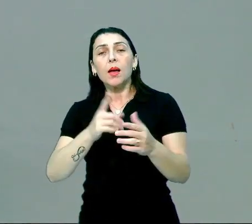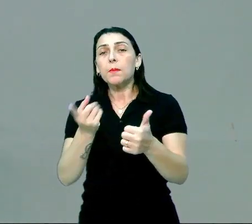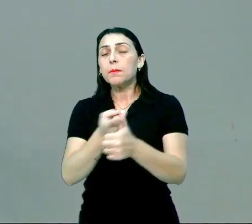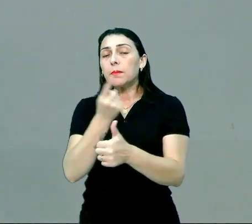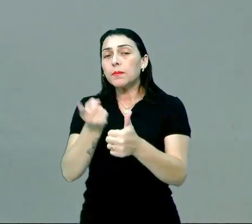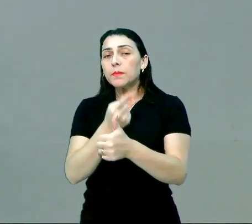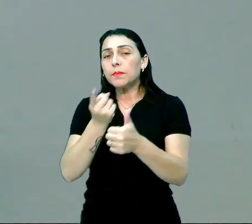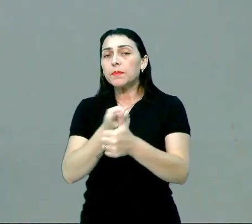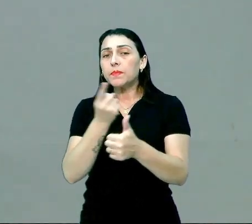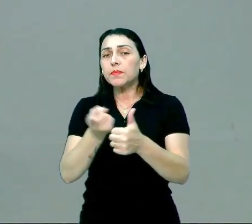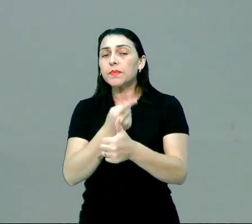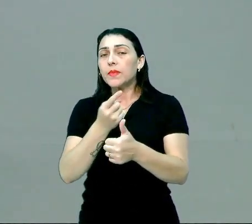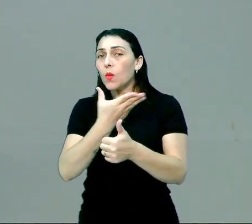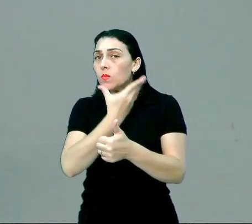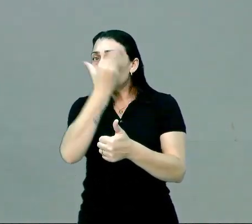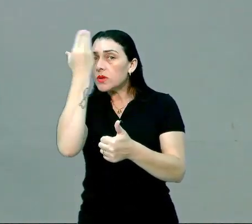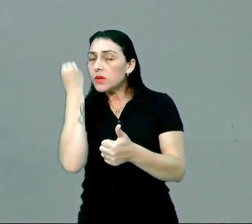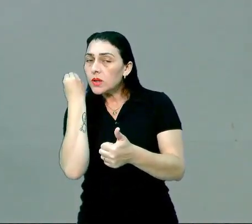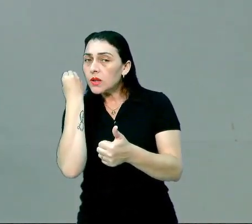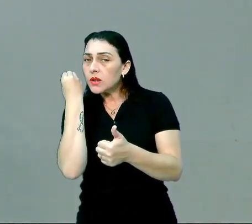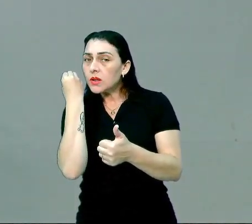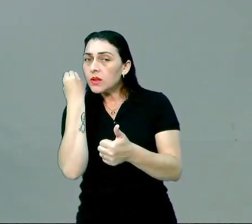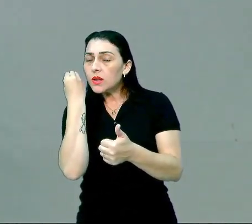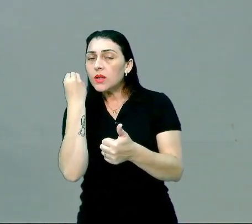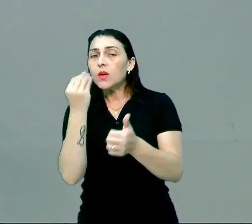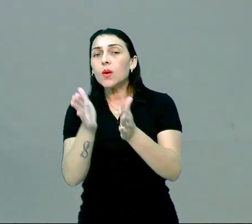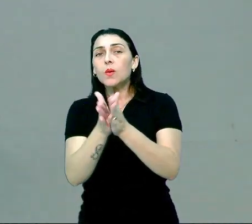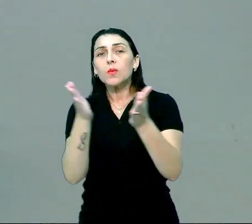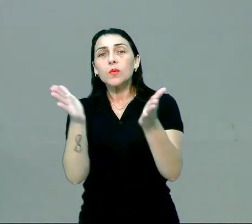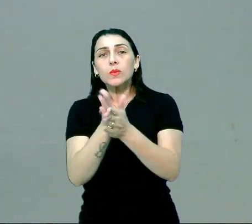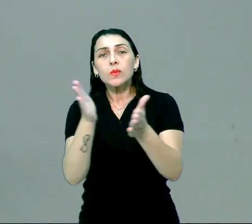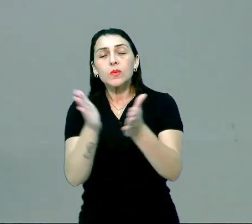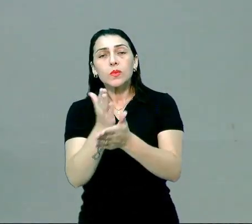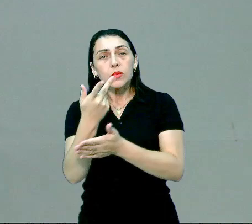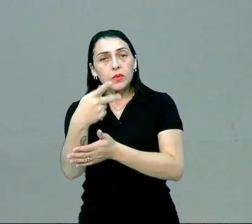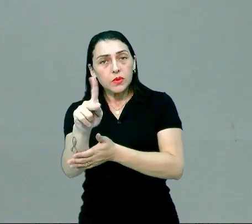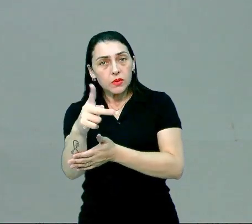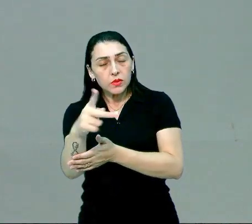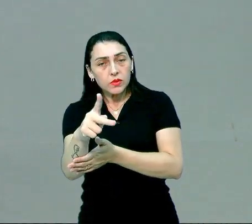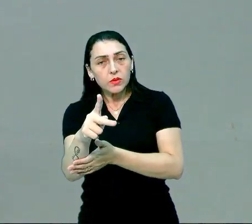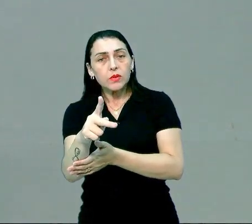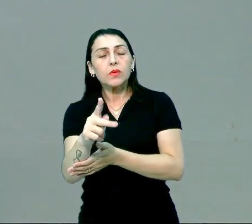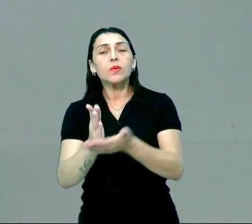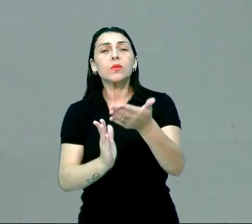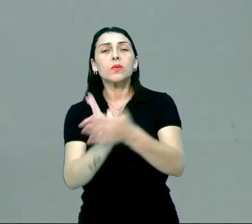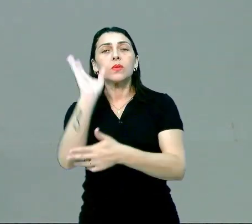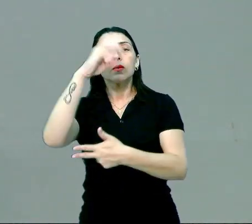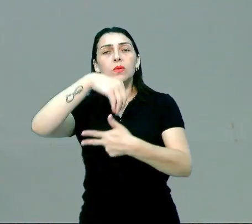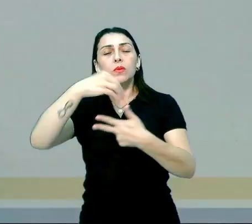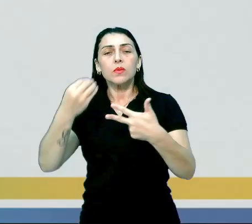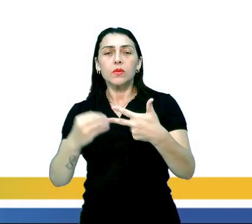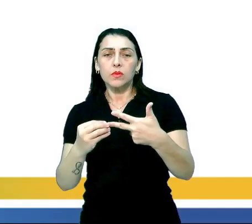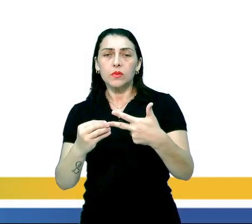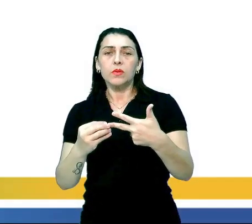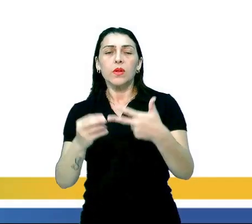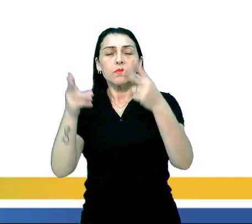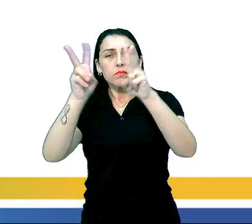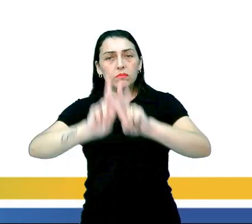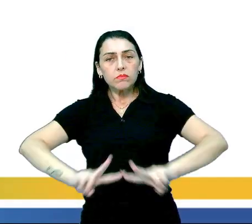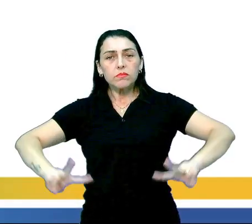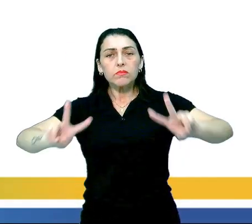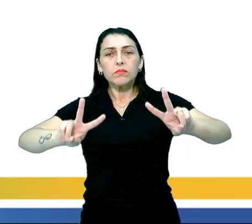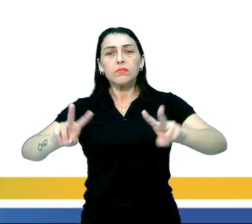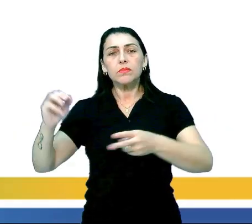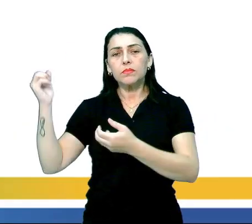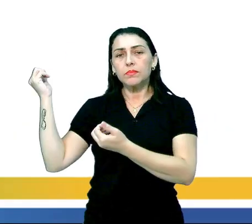primeira questão, não esqueça, manuseie o seu livro do Aprova Enem e